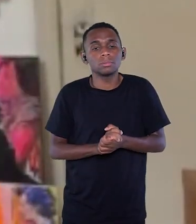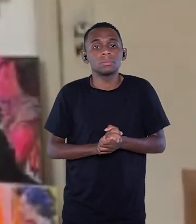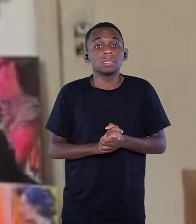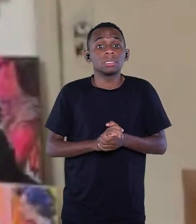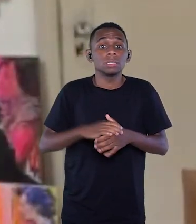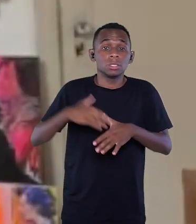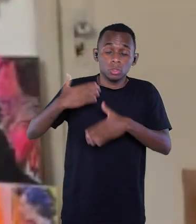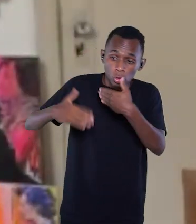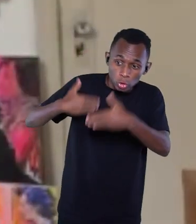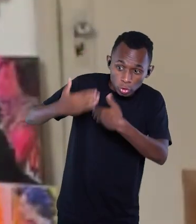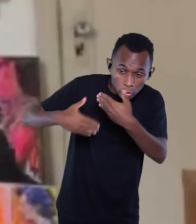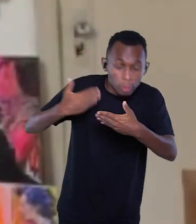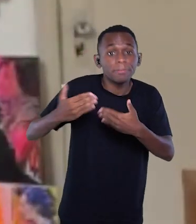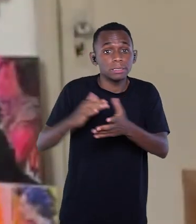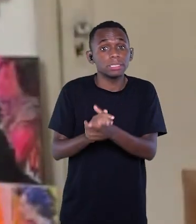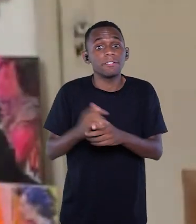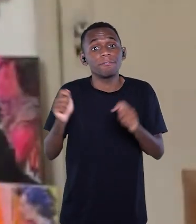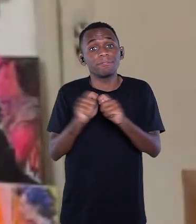E a partir daí